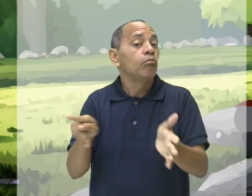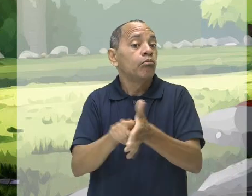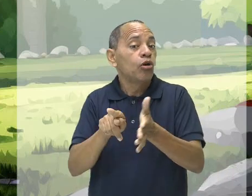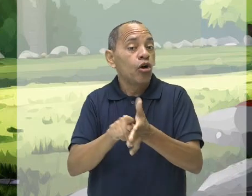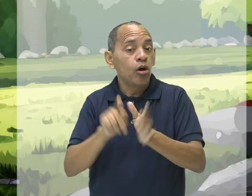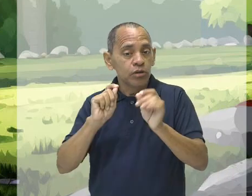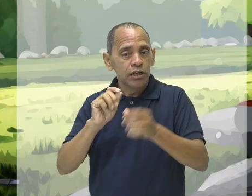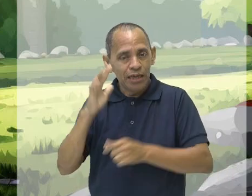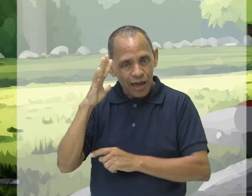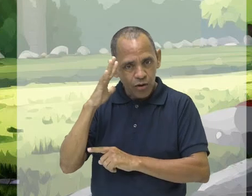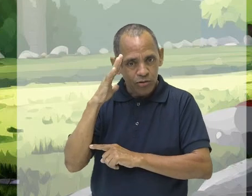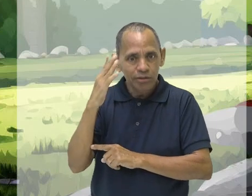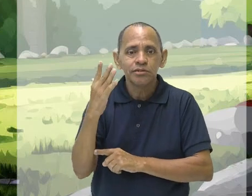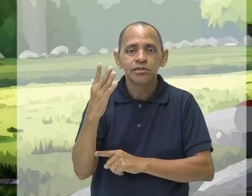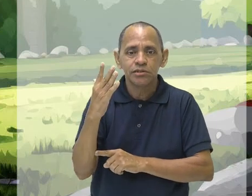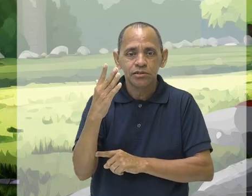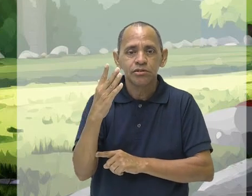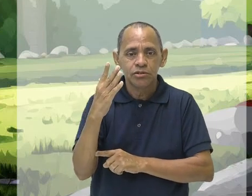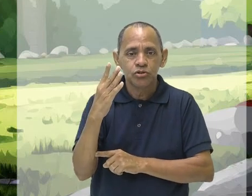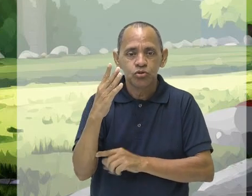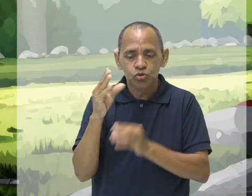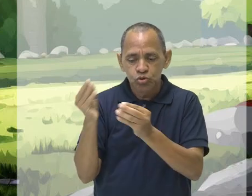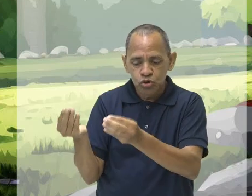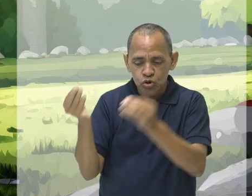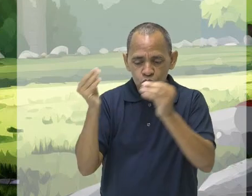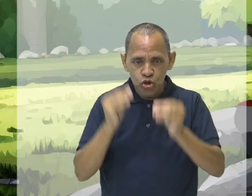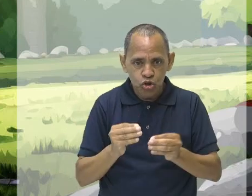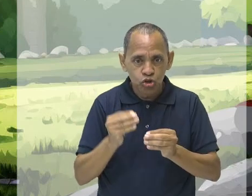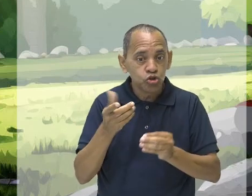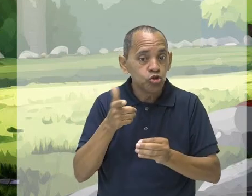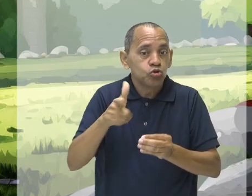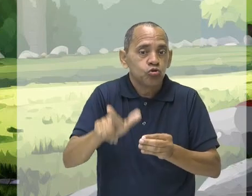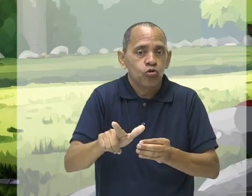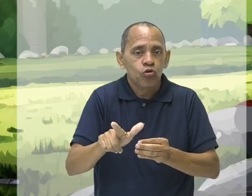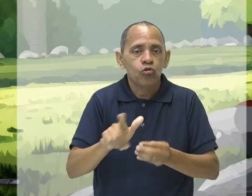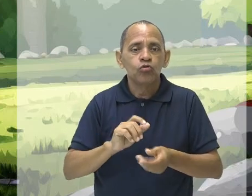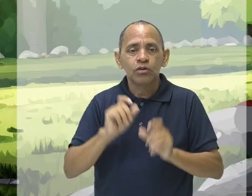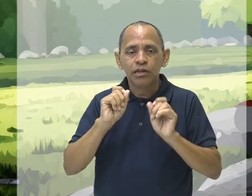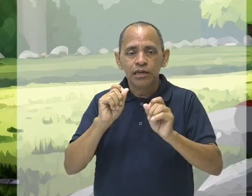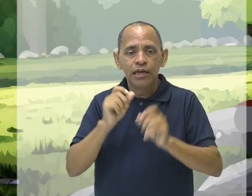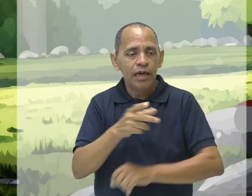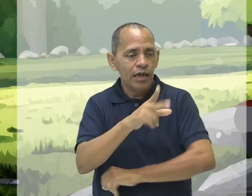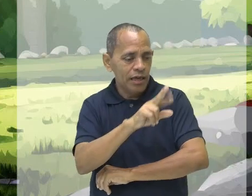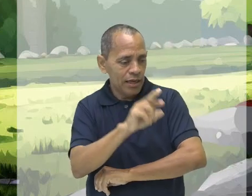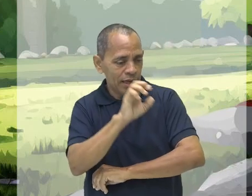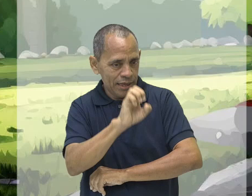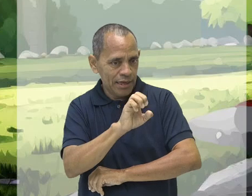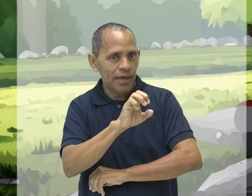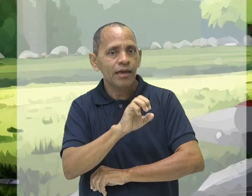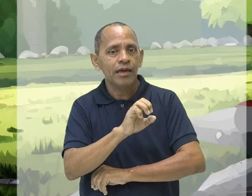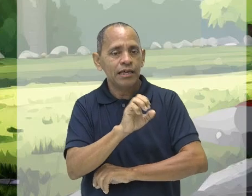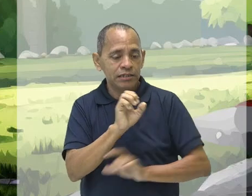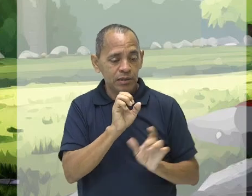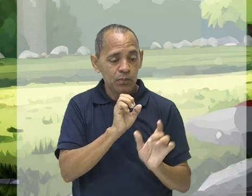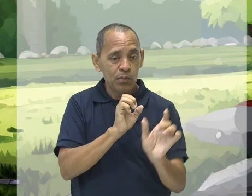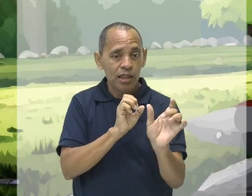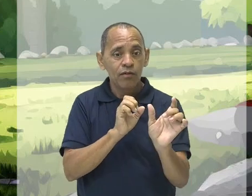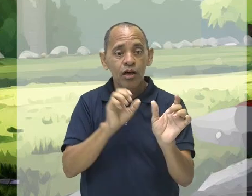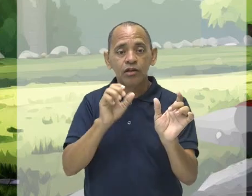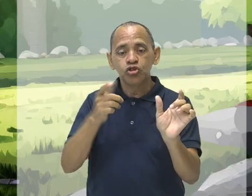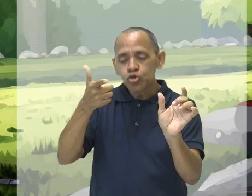implica que o acontecido seja trazido outra vez, isto é, né, outra vez,